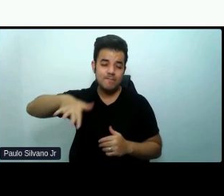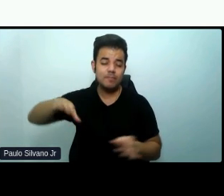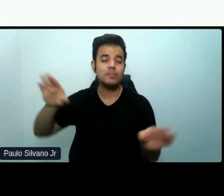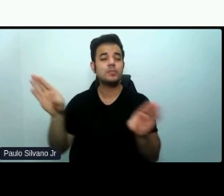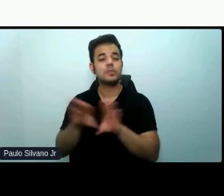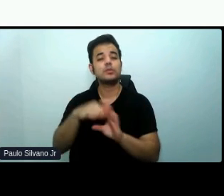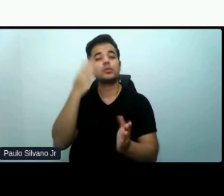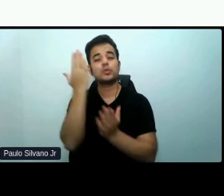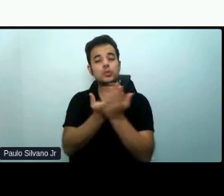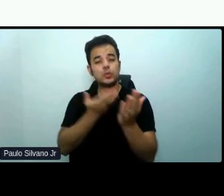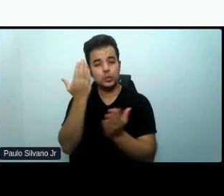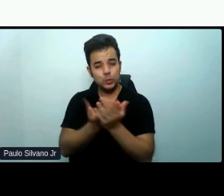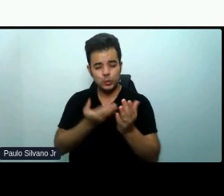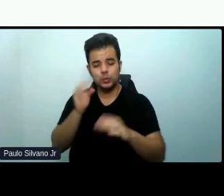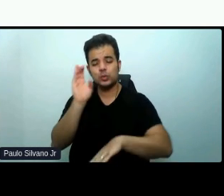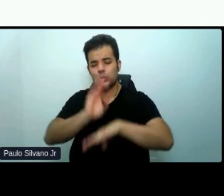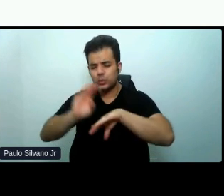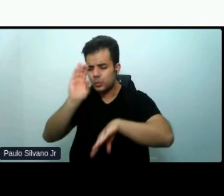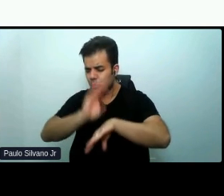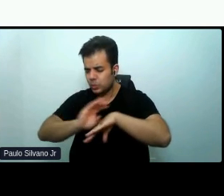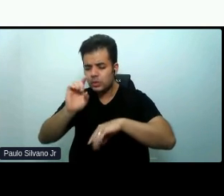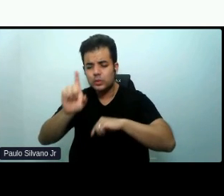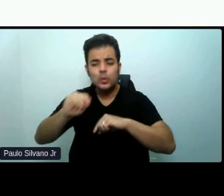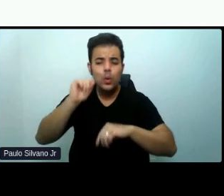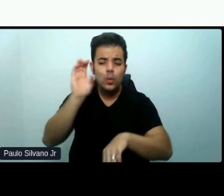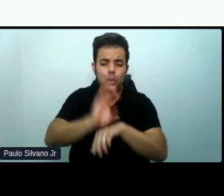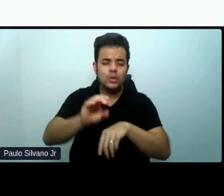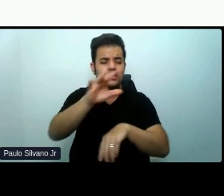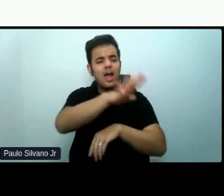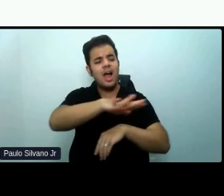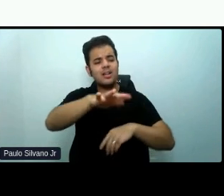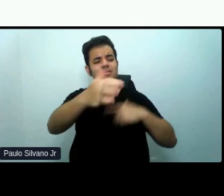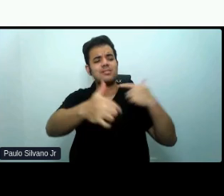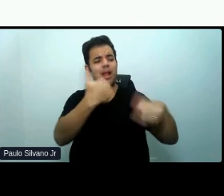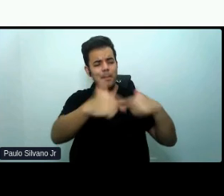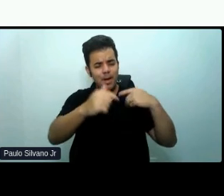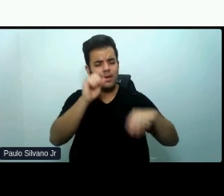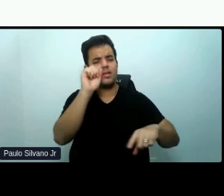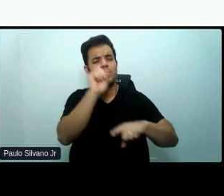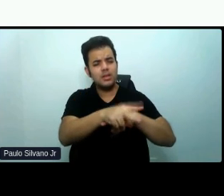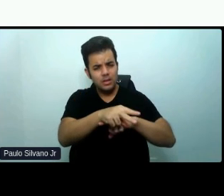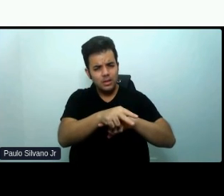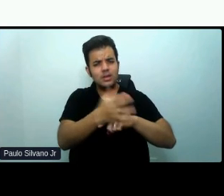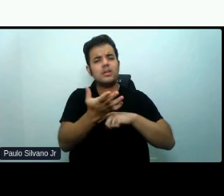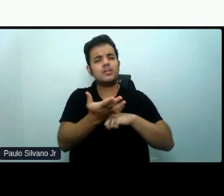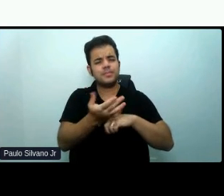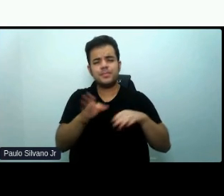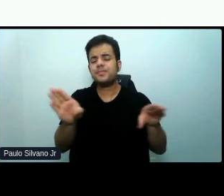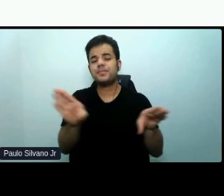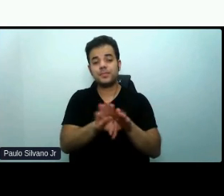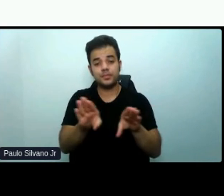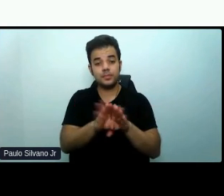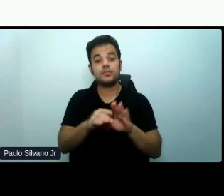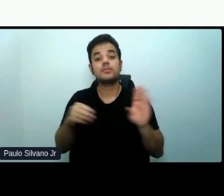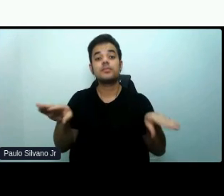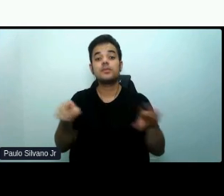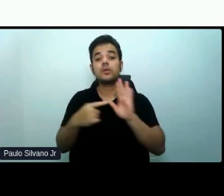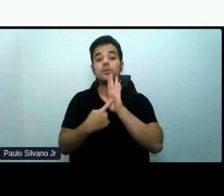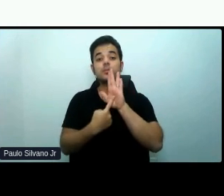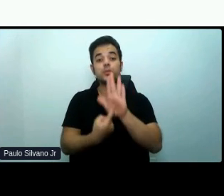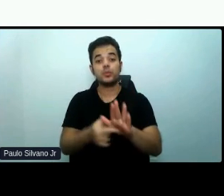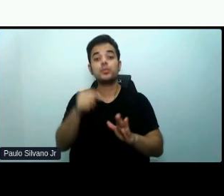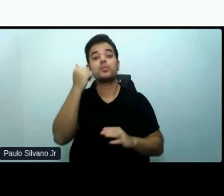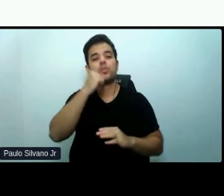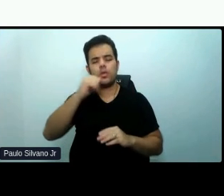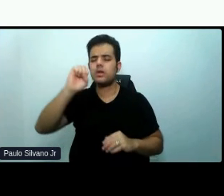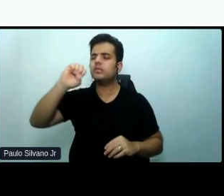curso, durante o curso, no mercado de trabalho e tudo mais. A gente também mostrou que as mulheres elas